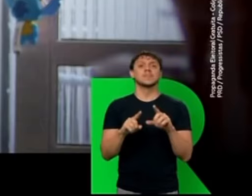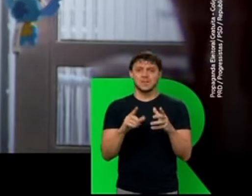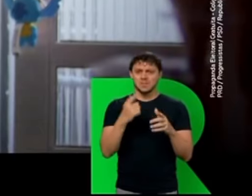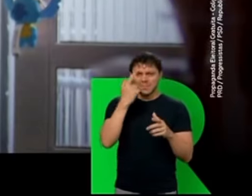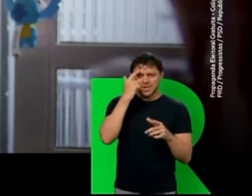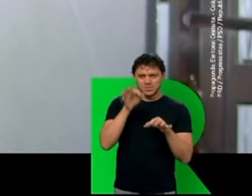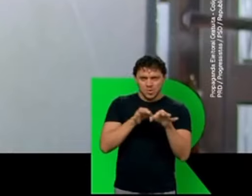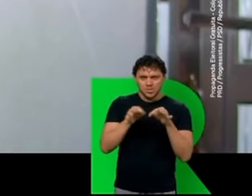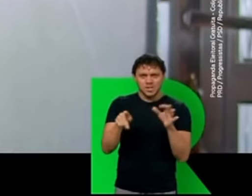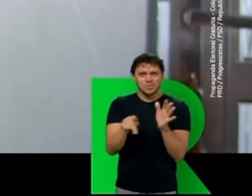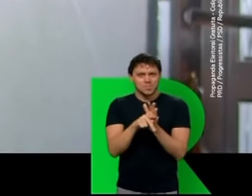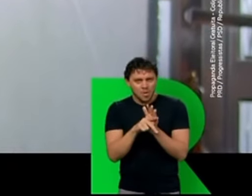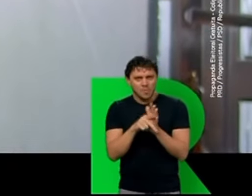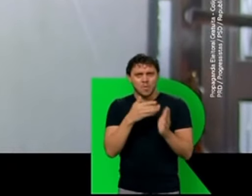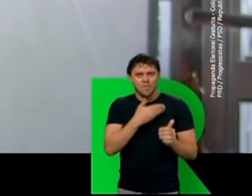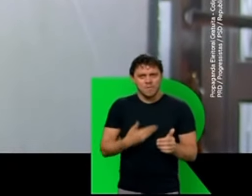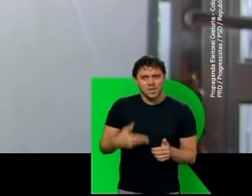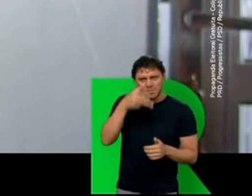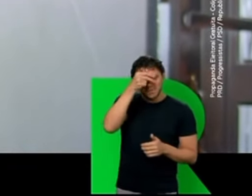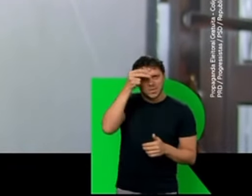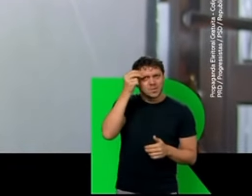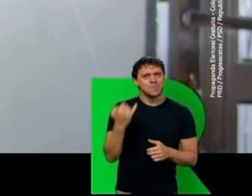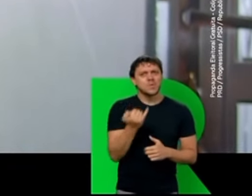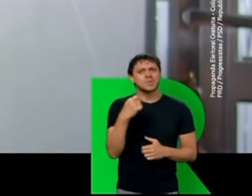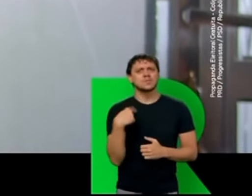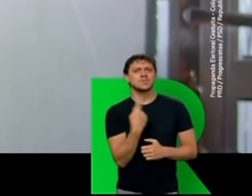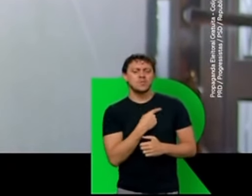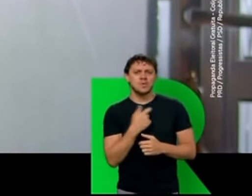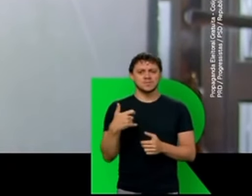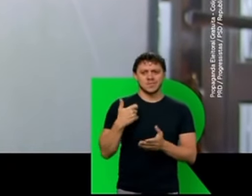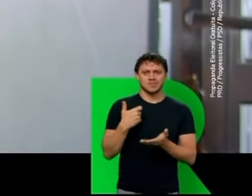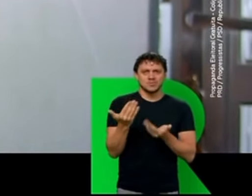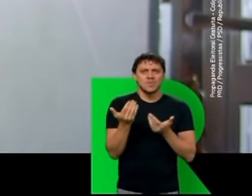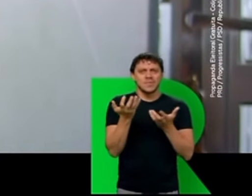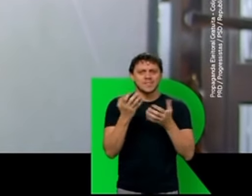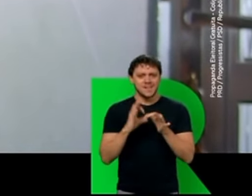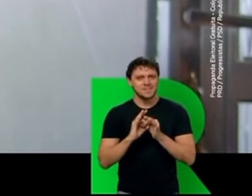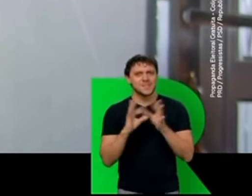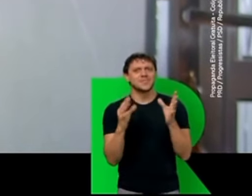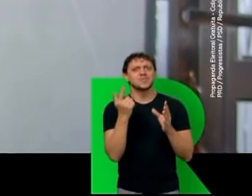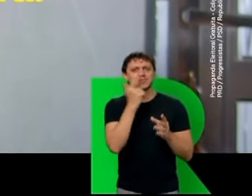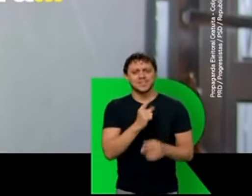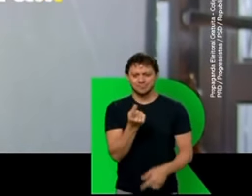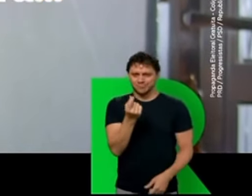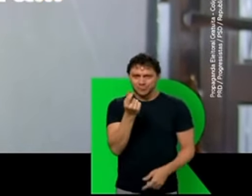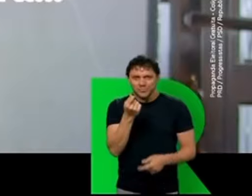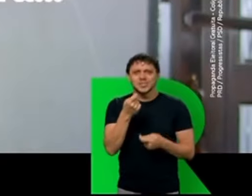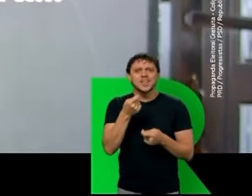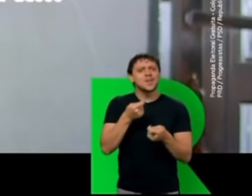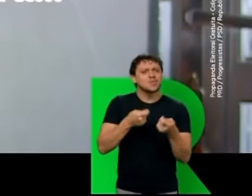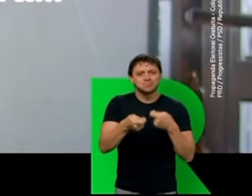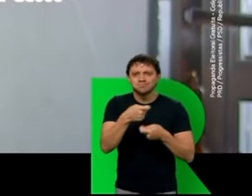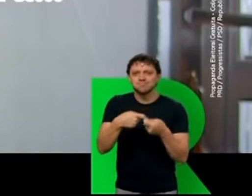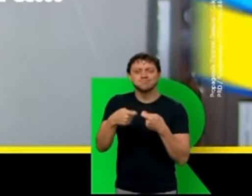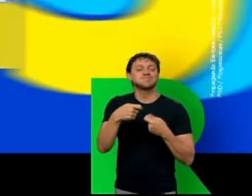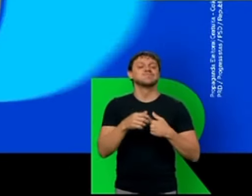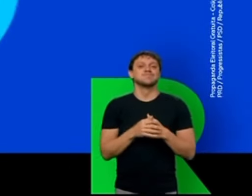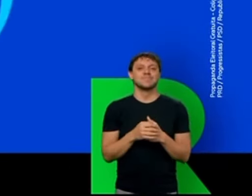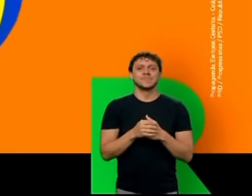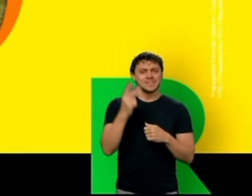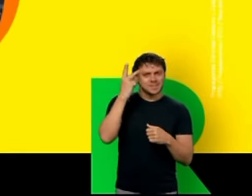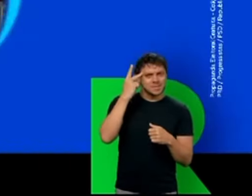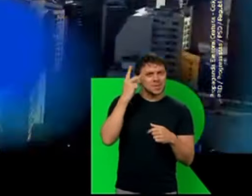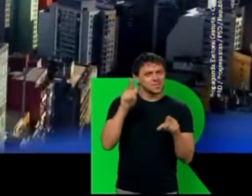produto só, de um doce. Eu acho que esses projetos do governo são muito importantes para nós jovens que queremos ter a nossa liberdade, a nossa independência